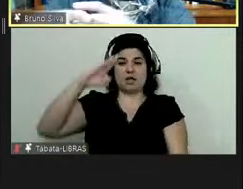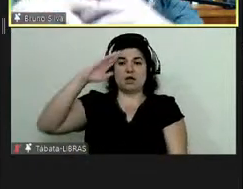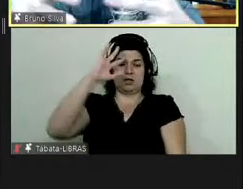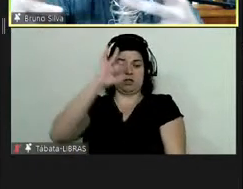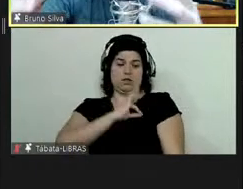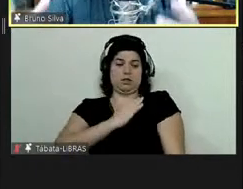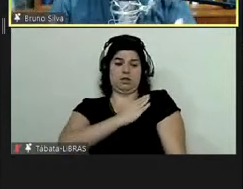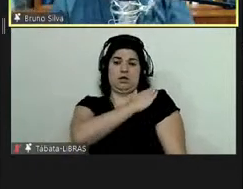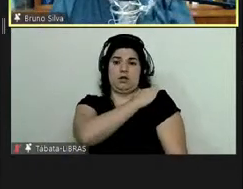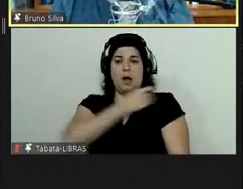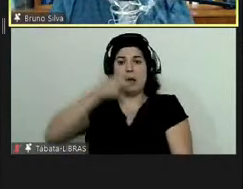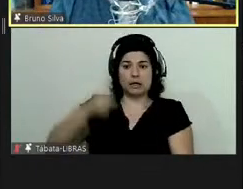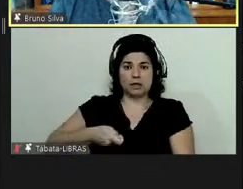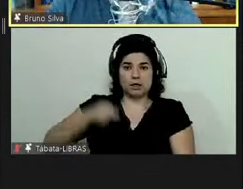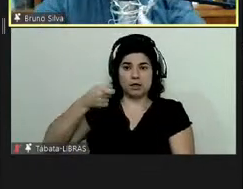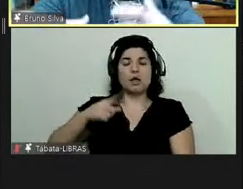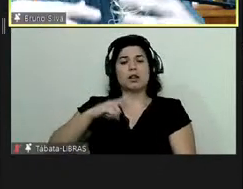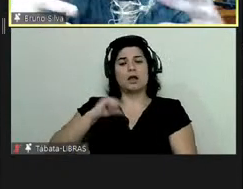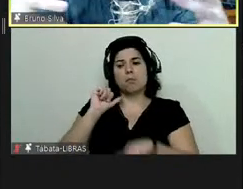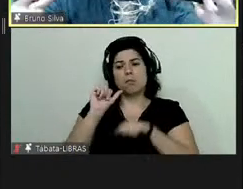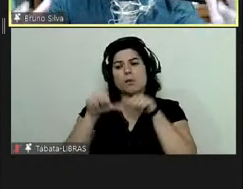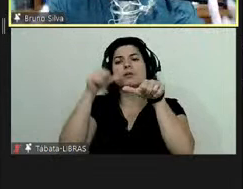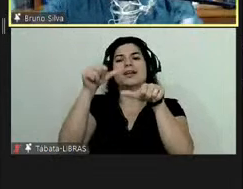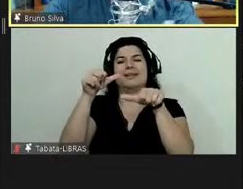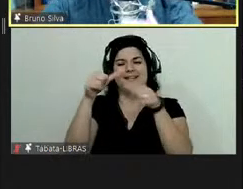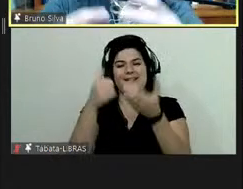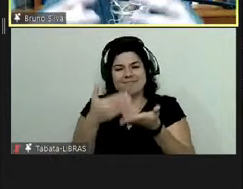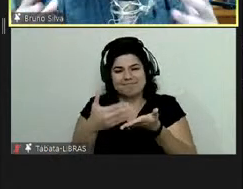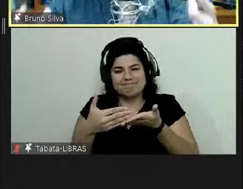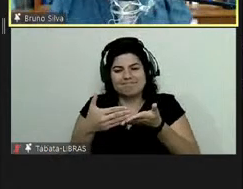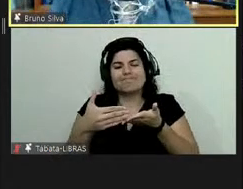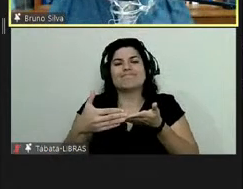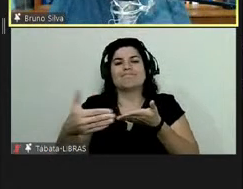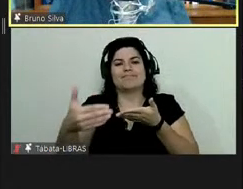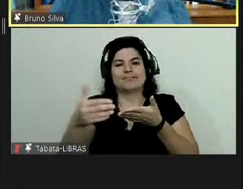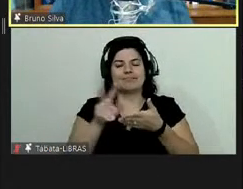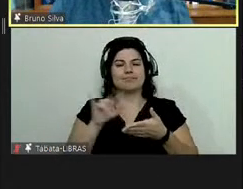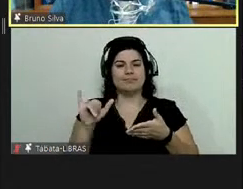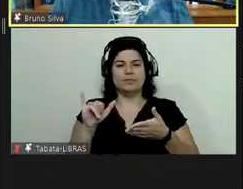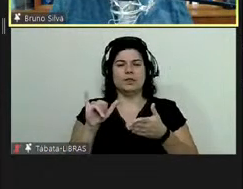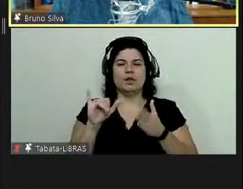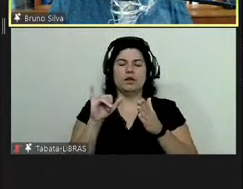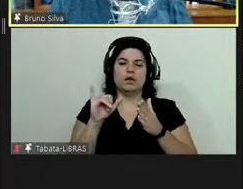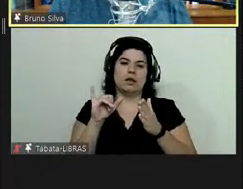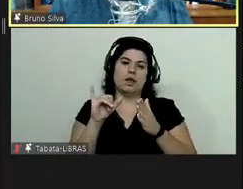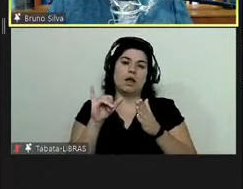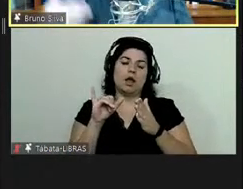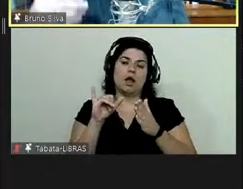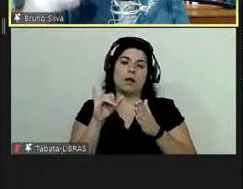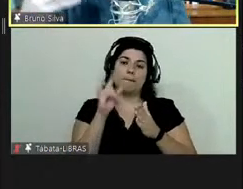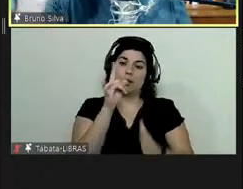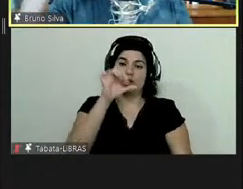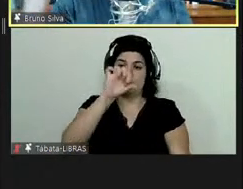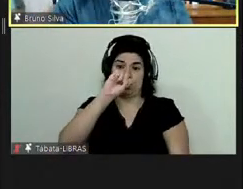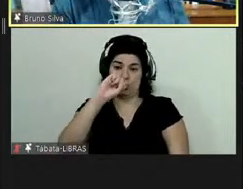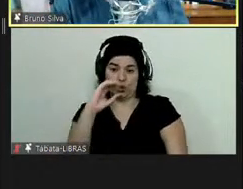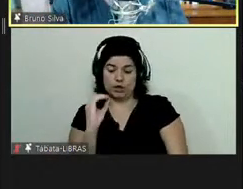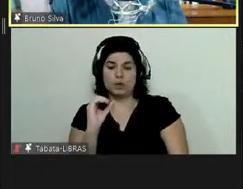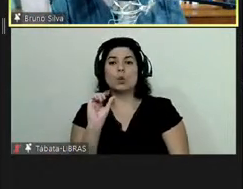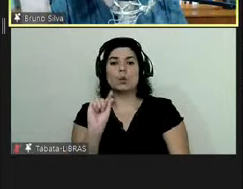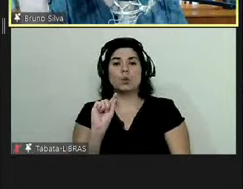essa figura de executivo e aí com isso vem já num outro contexto no outro momento dos anos 80 e na